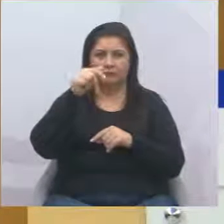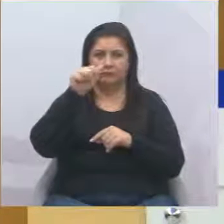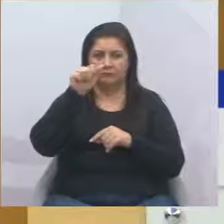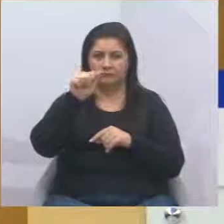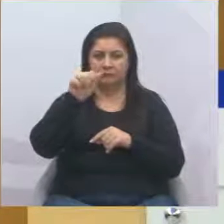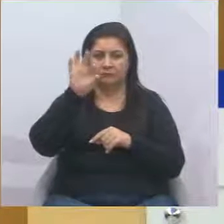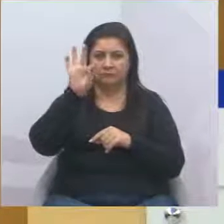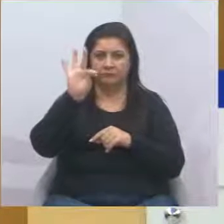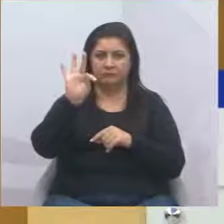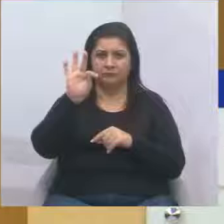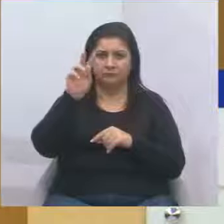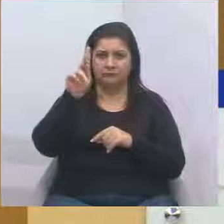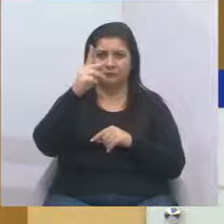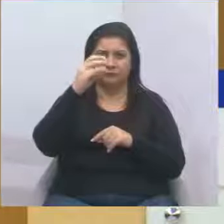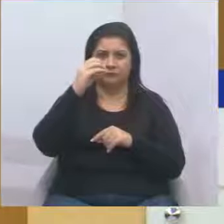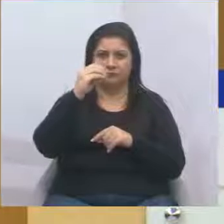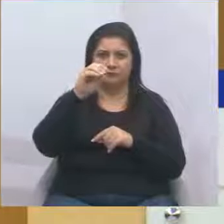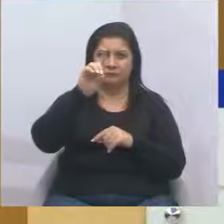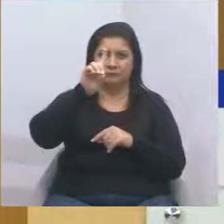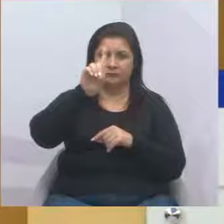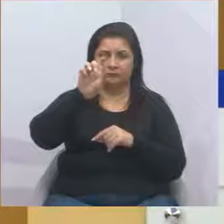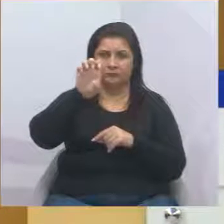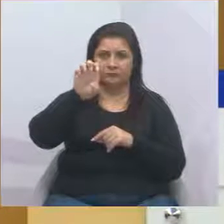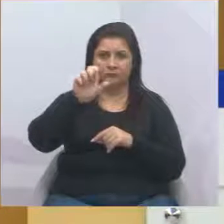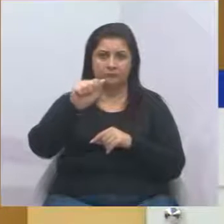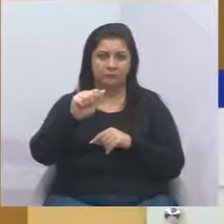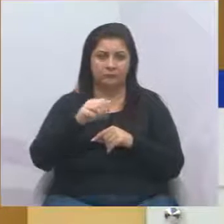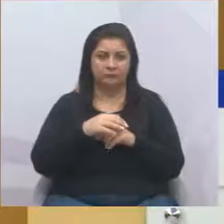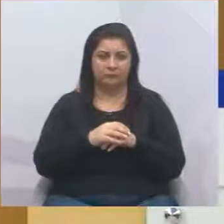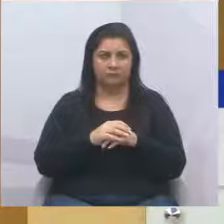conhecida vulgarmente como espatódia, a fim